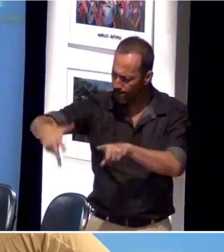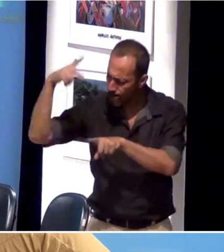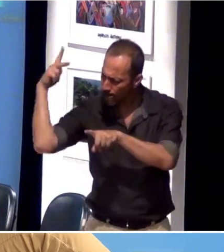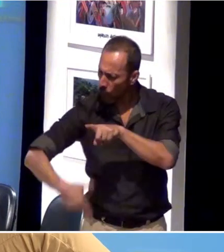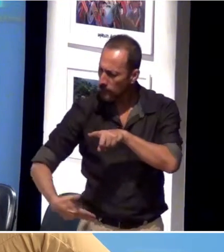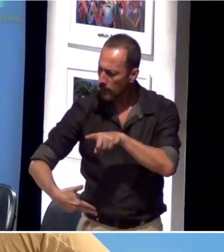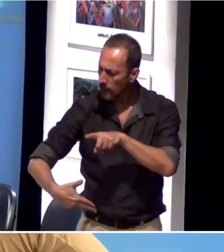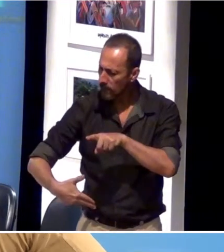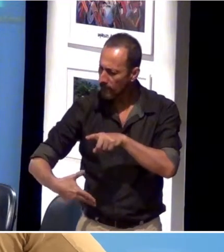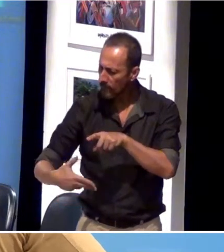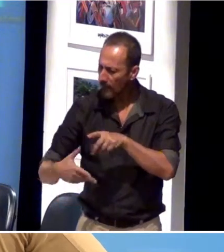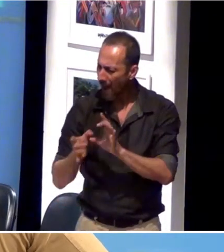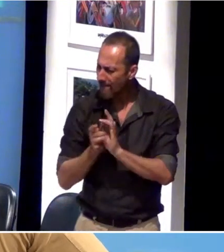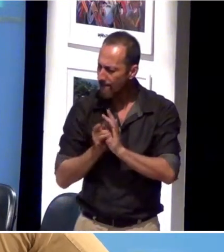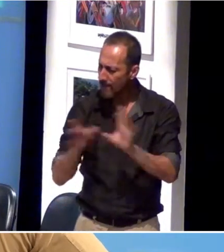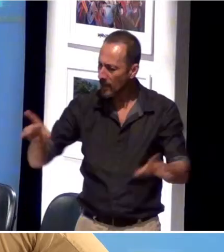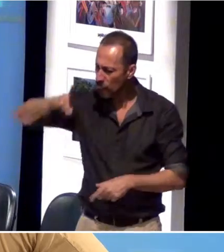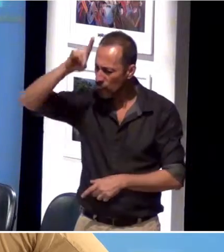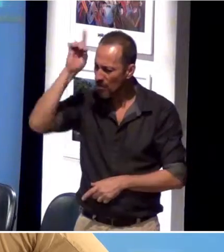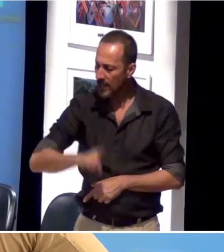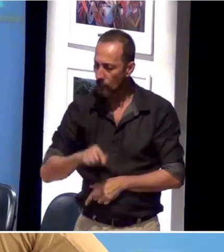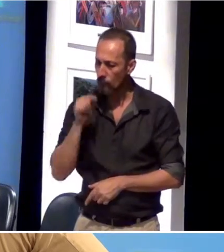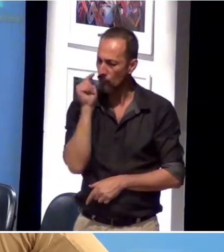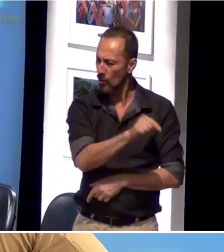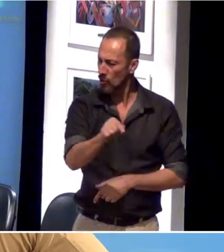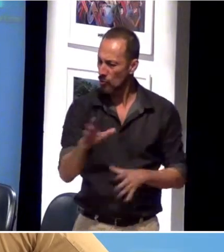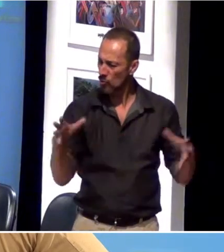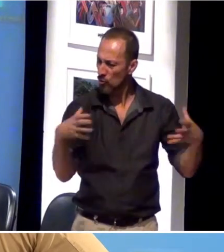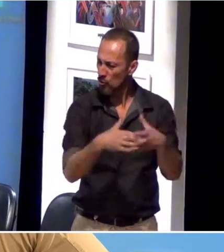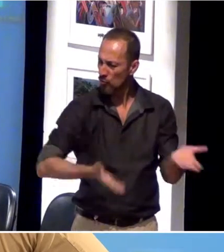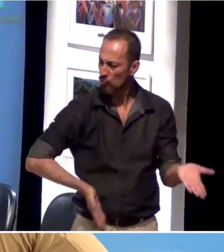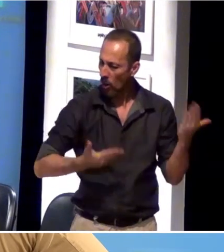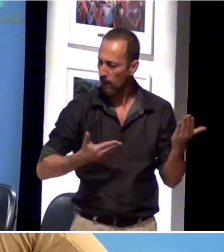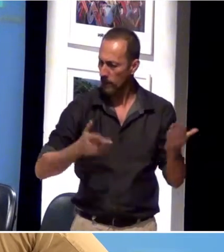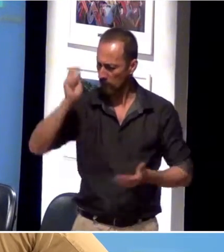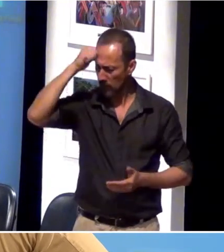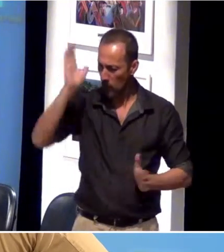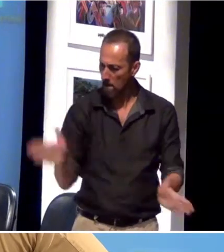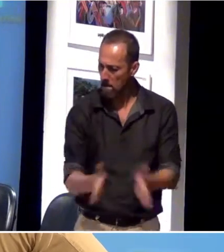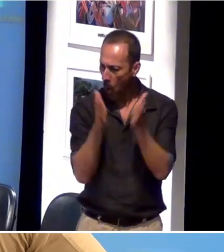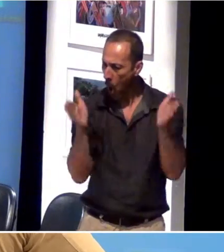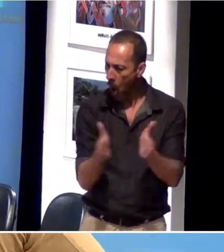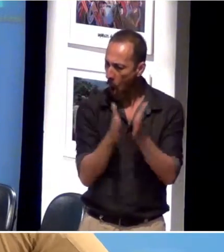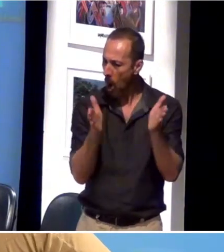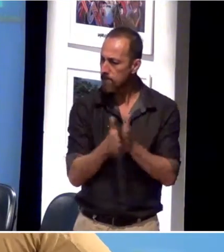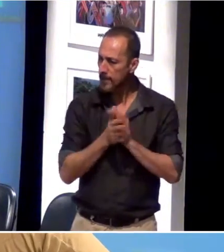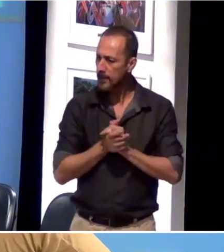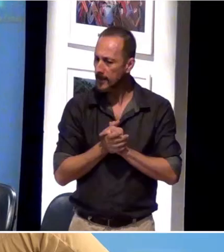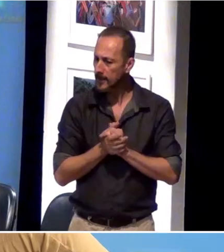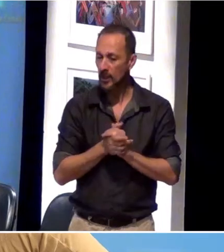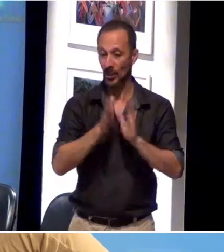a liberdade e o direito à cidade daqueles adolescentes negros e pobres que